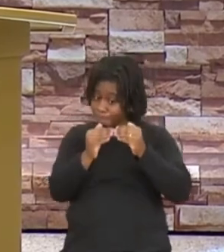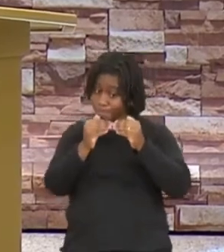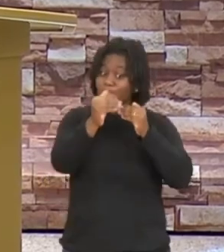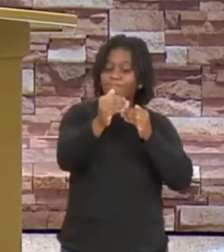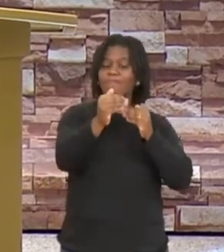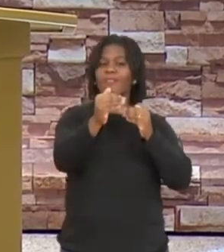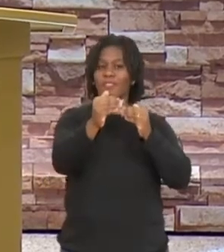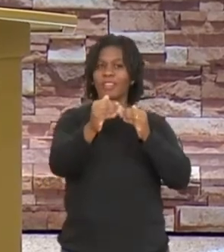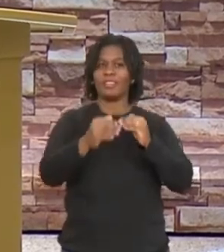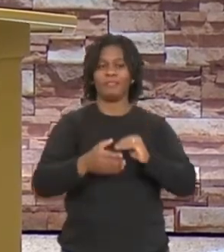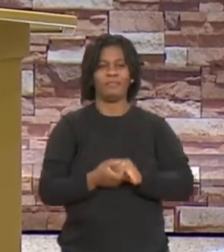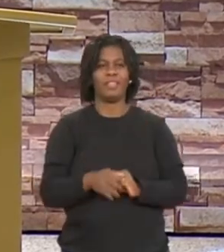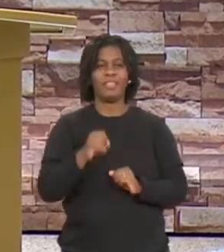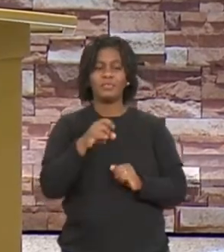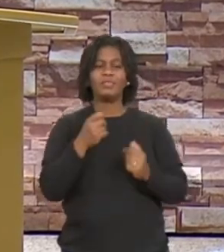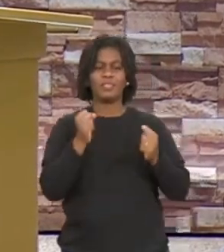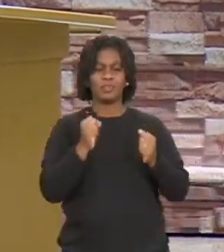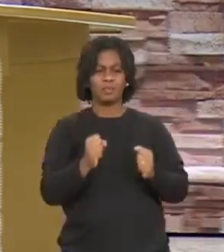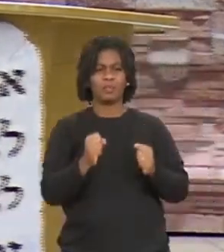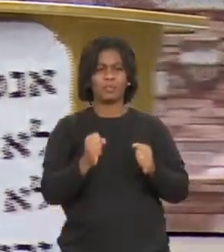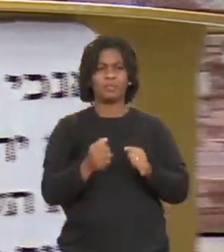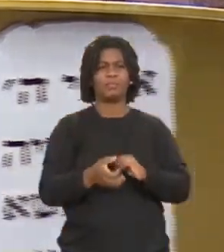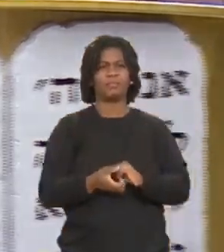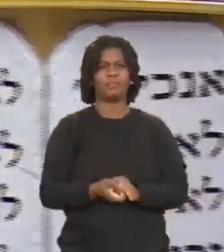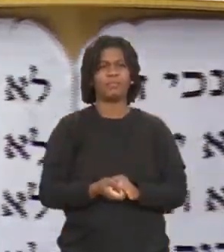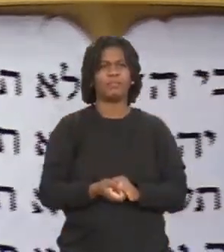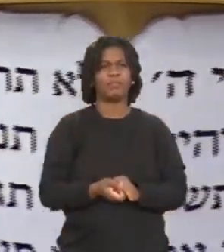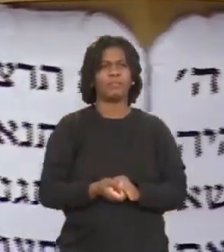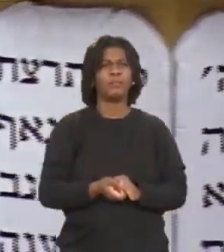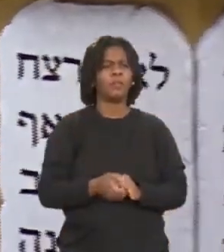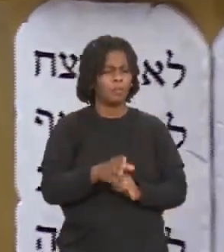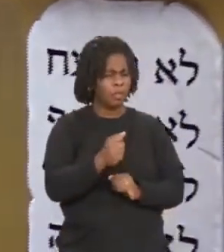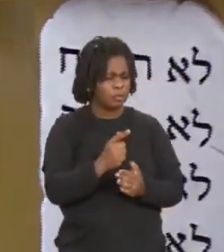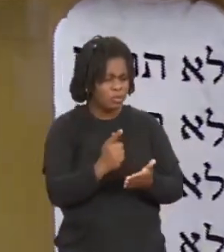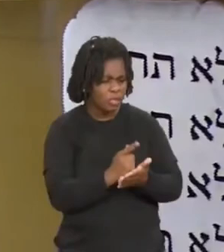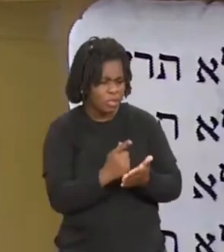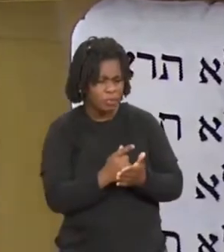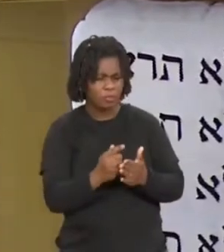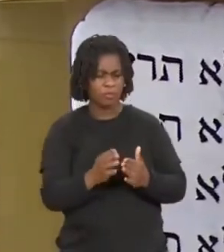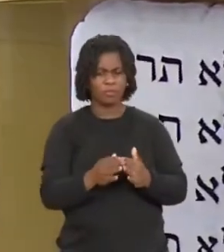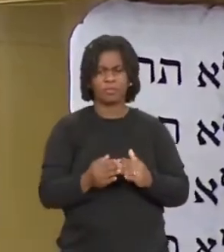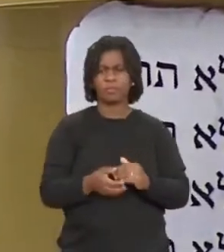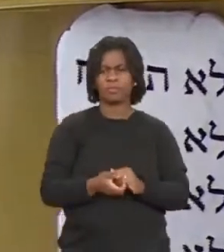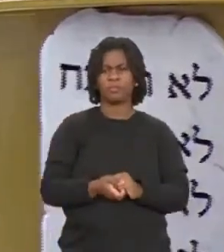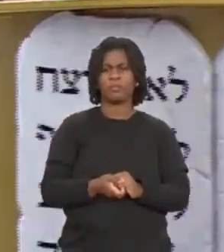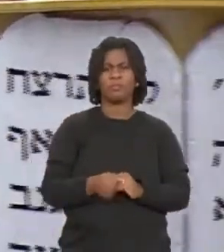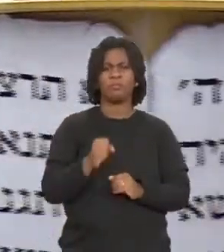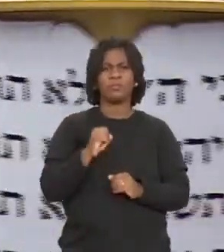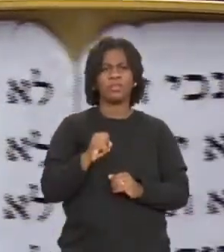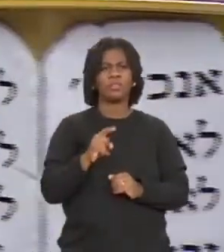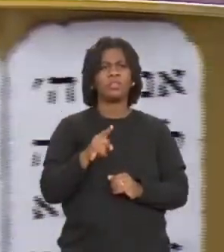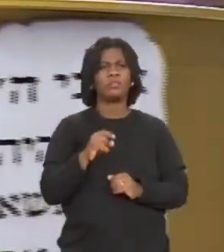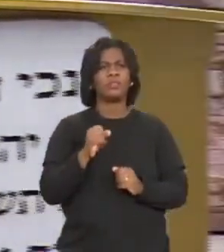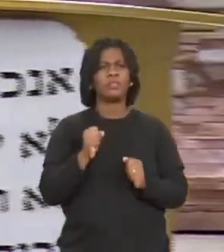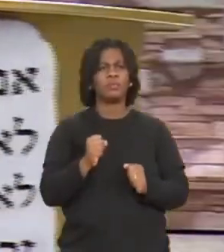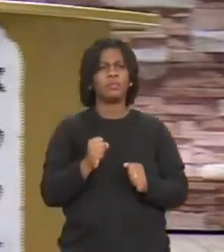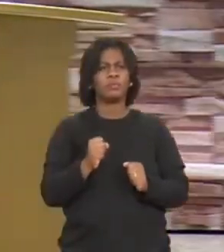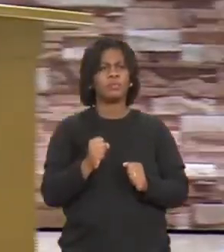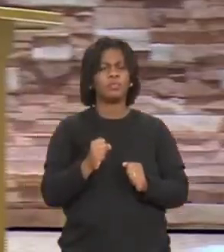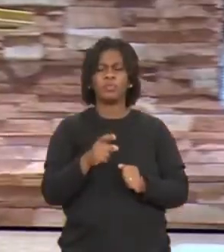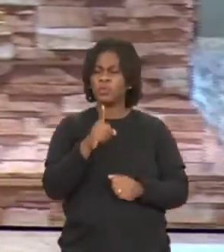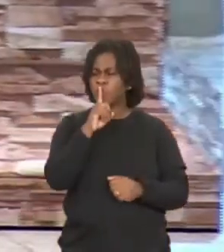Se você puder. Dá aqui o jornal, por favor. Se você puder dar.